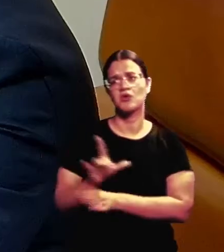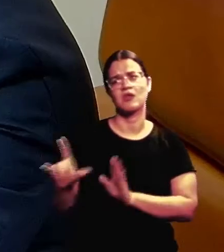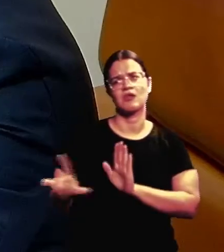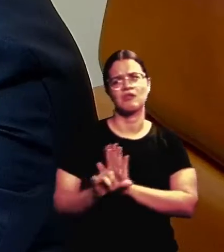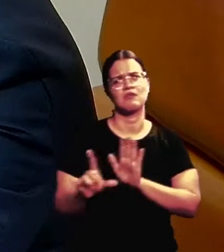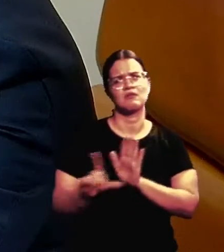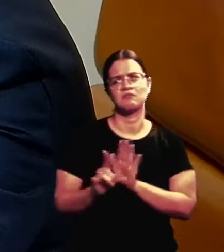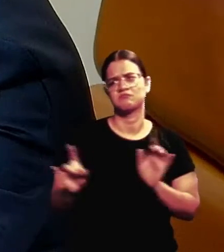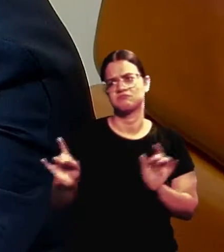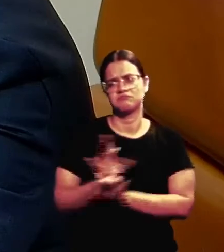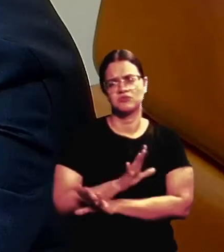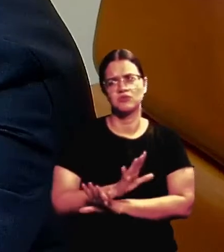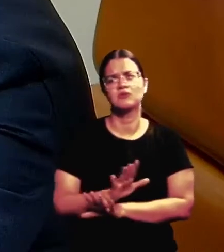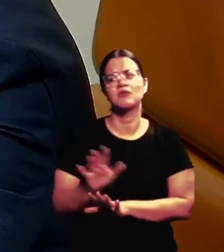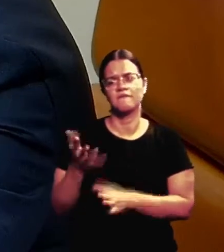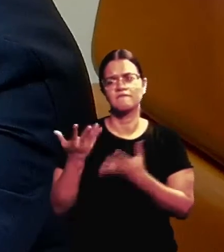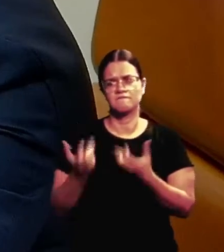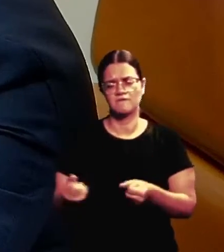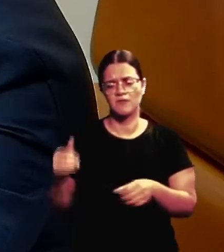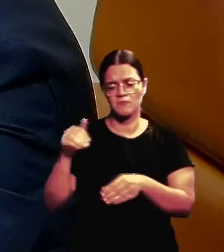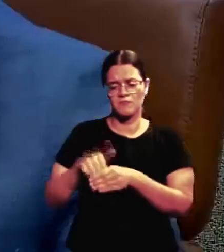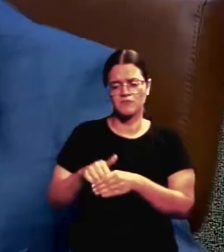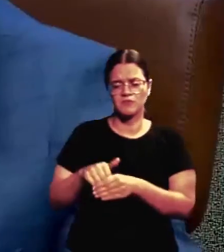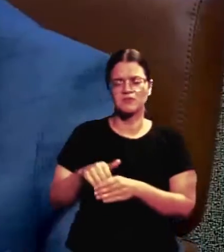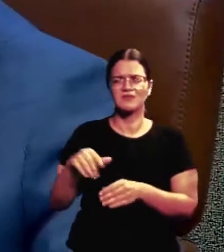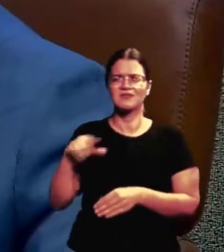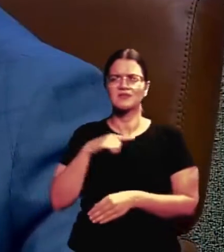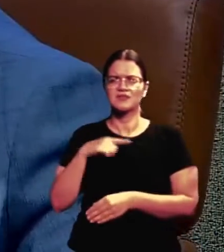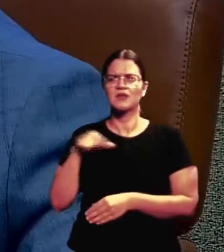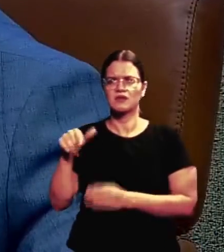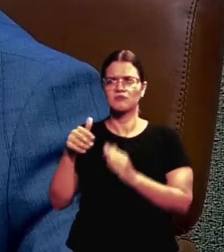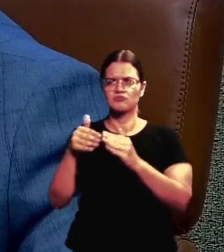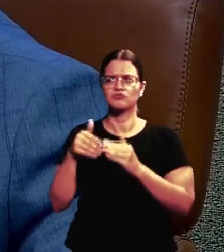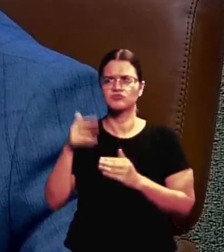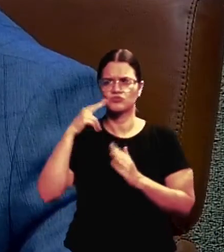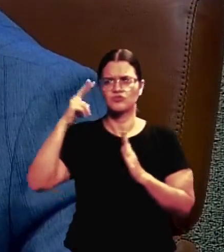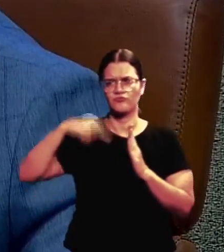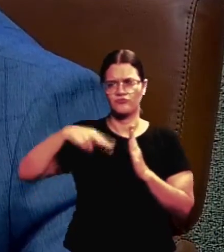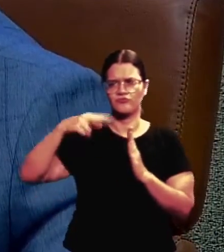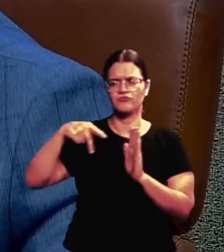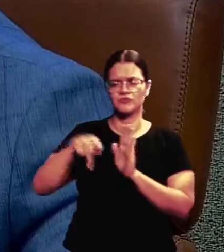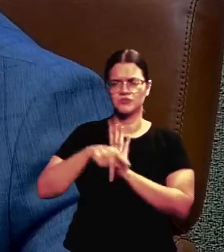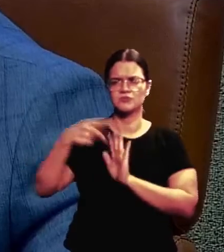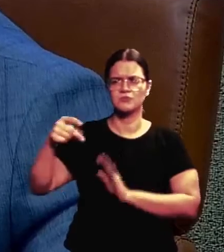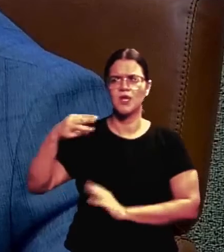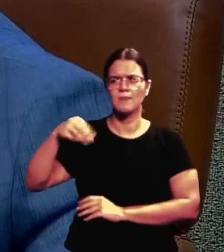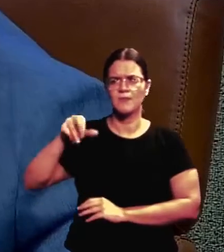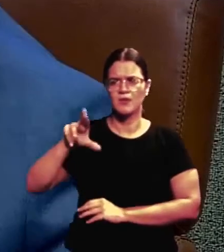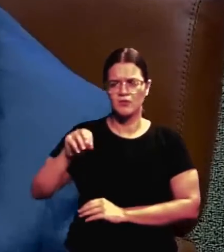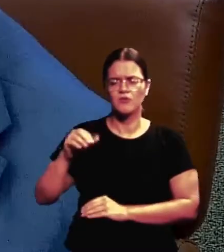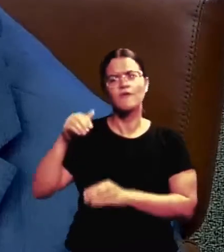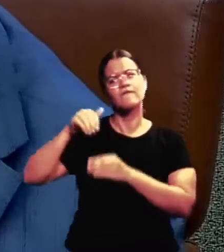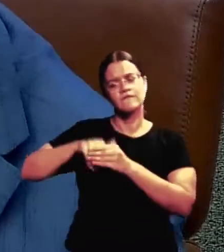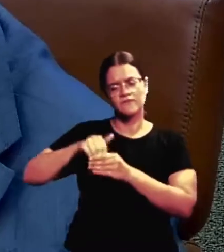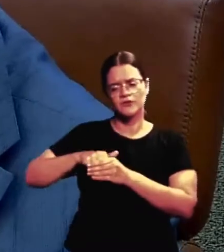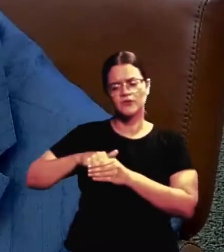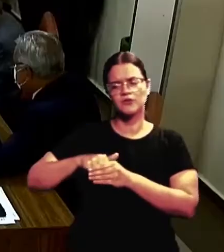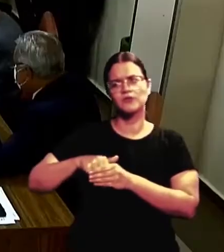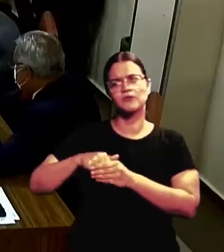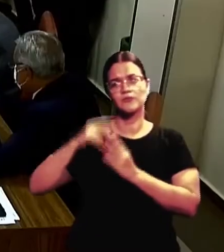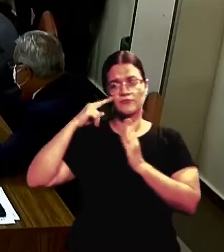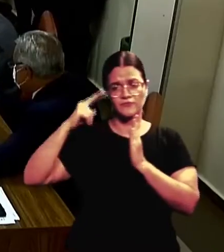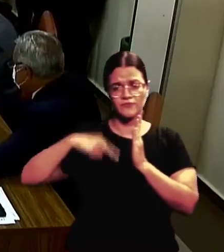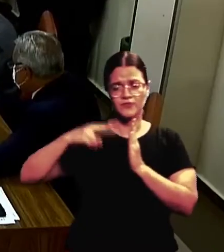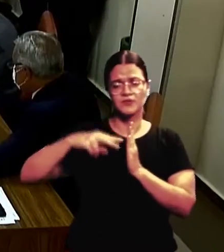já. Vamos só votar, que acho que tem precedência o pedido de vistas do vereador Mauro Rubem. Eu vou votar o